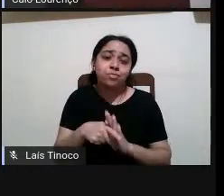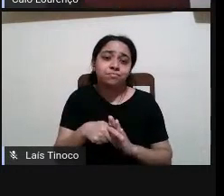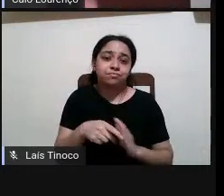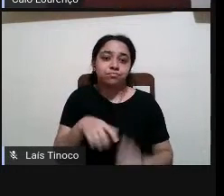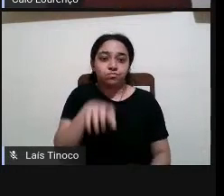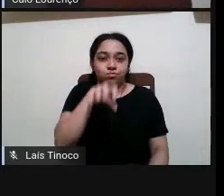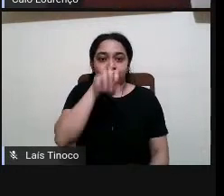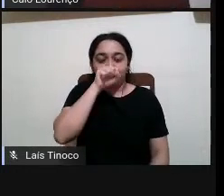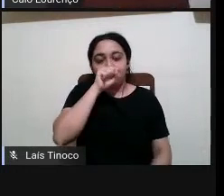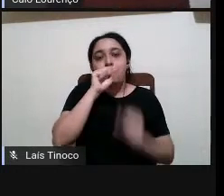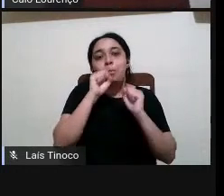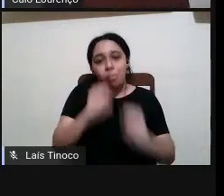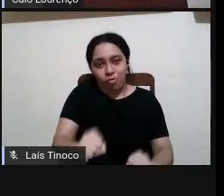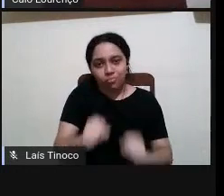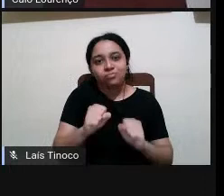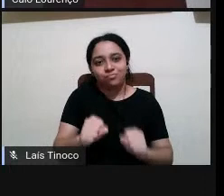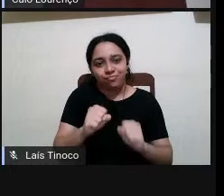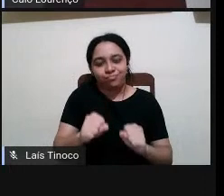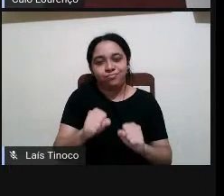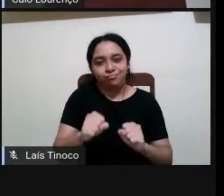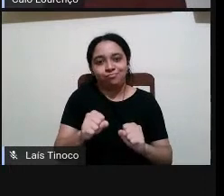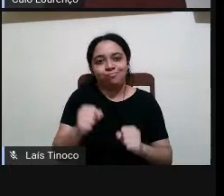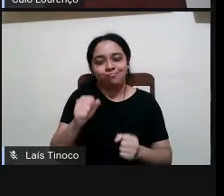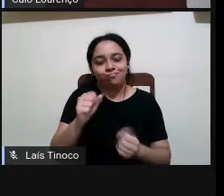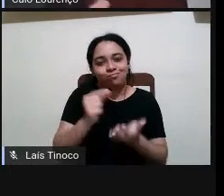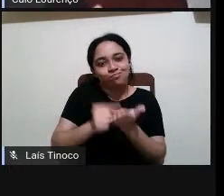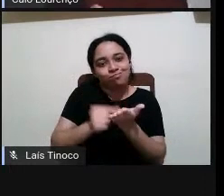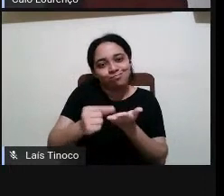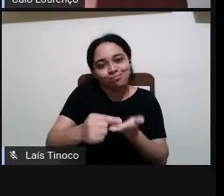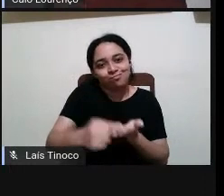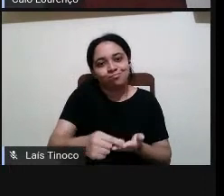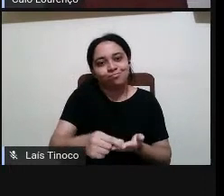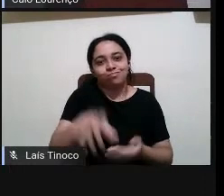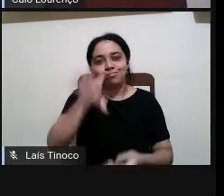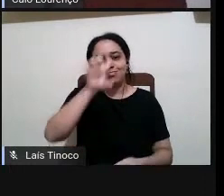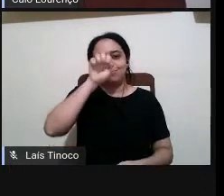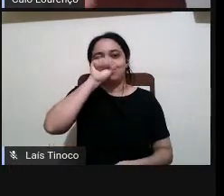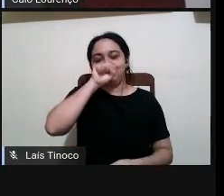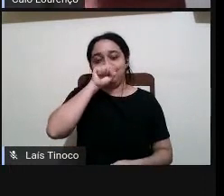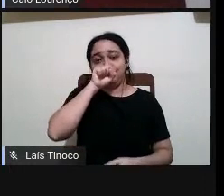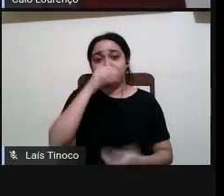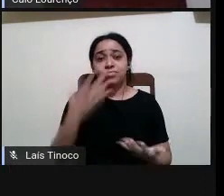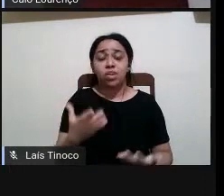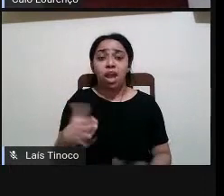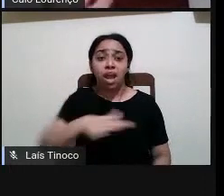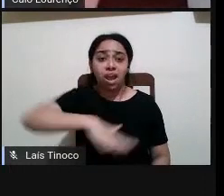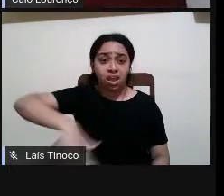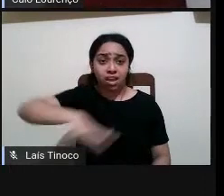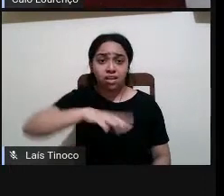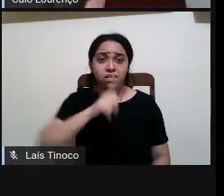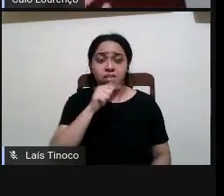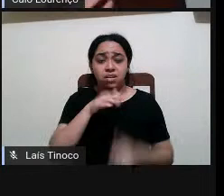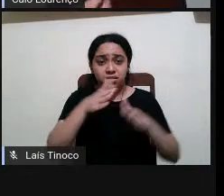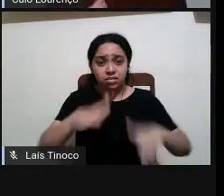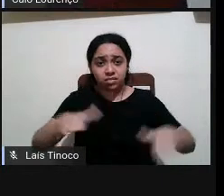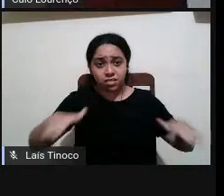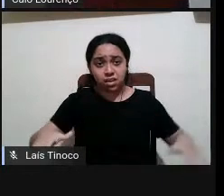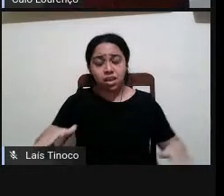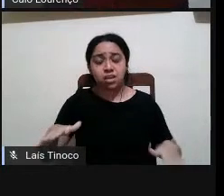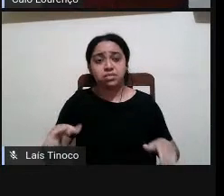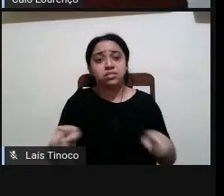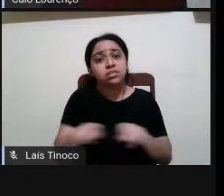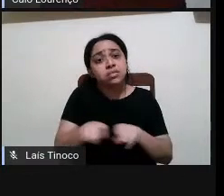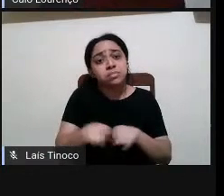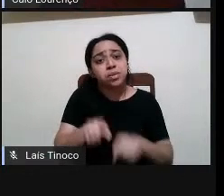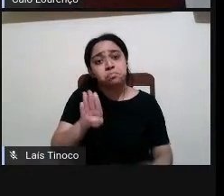absorver um volume de microplástico. Então, o ambiente aquático, os organismos, a biota que possa, por